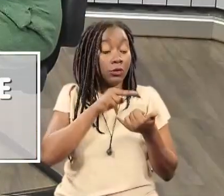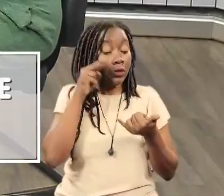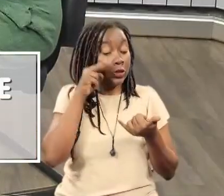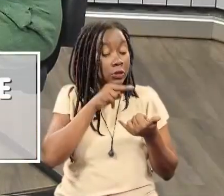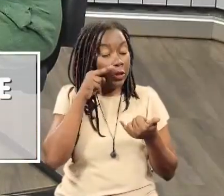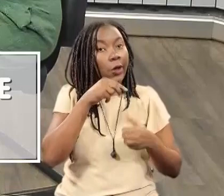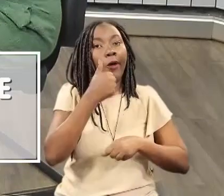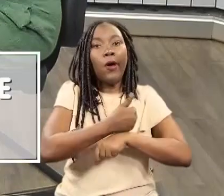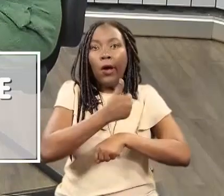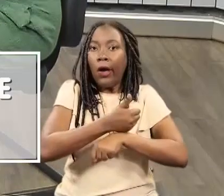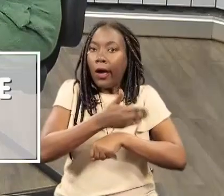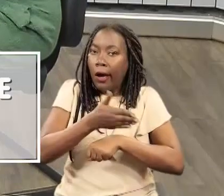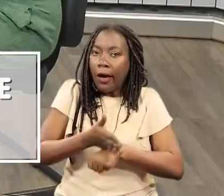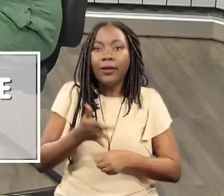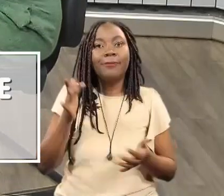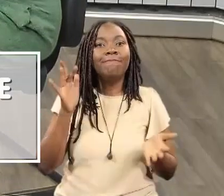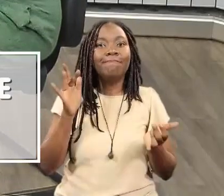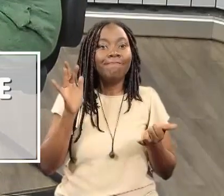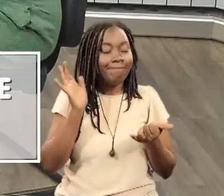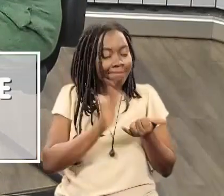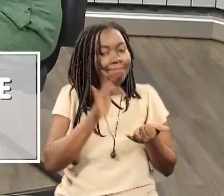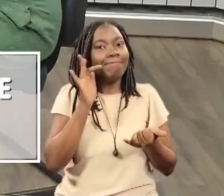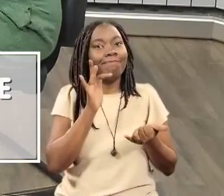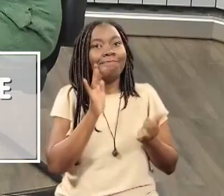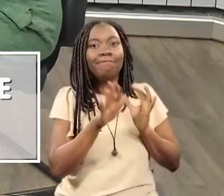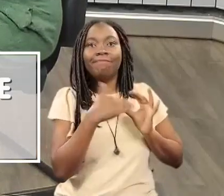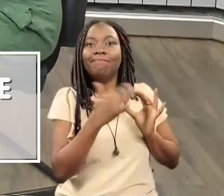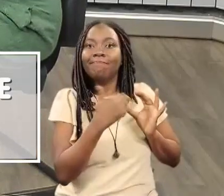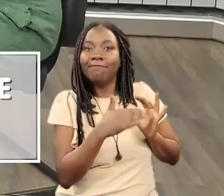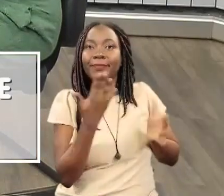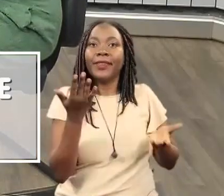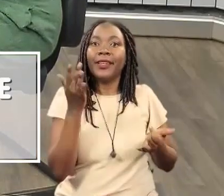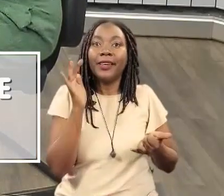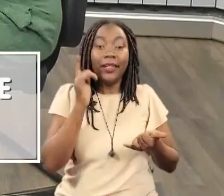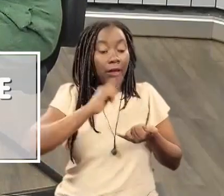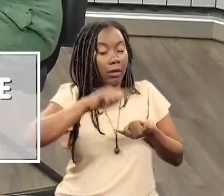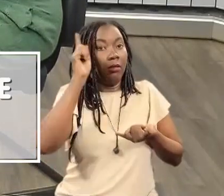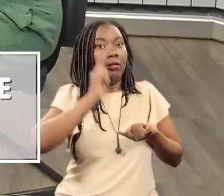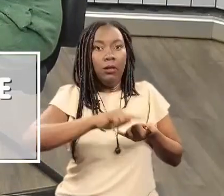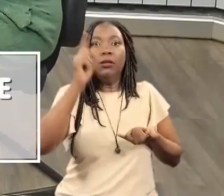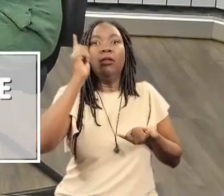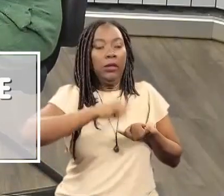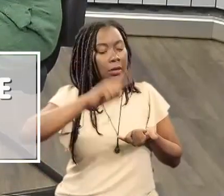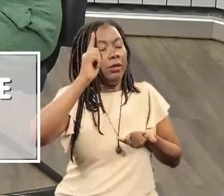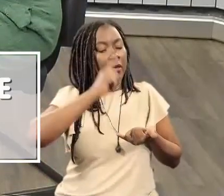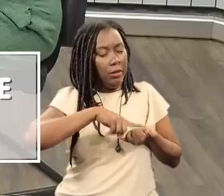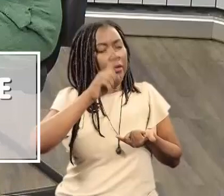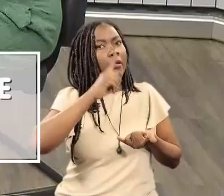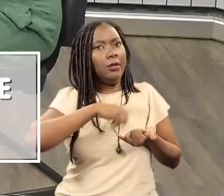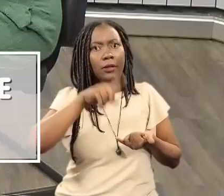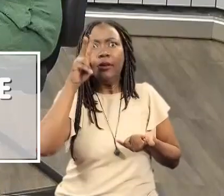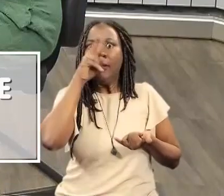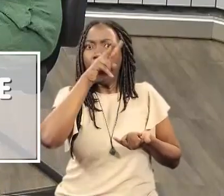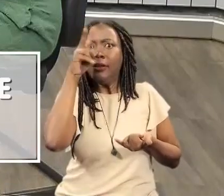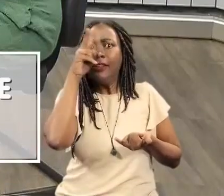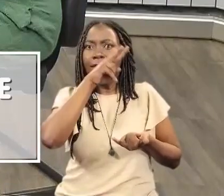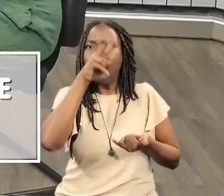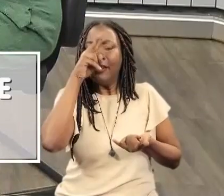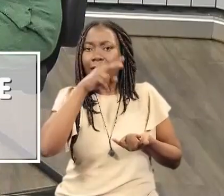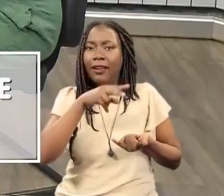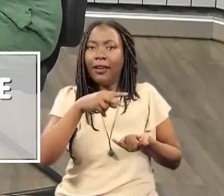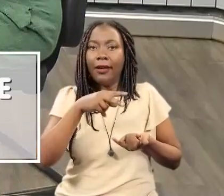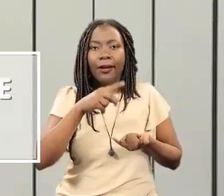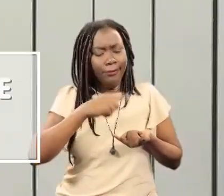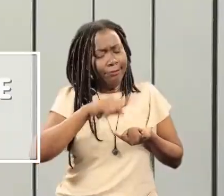tempo todo. Clicar em notificações, ficar rolando intensamente, né? Ali,